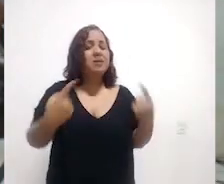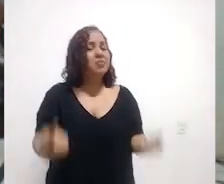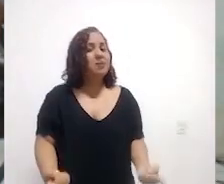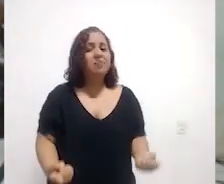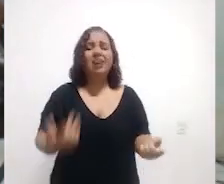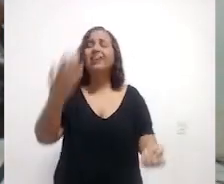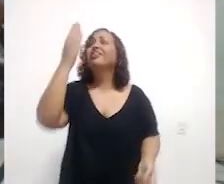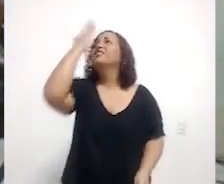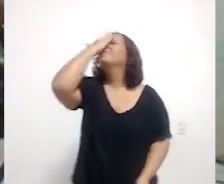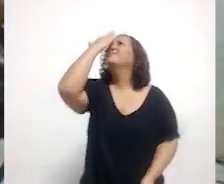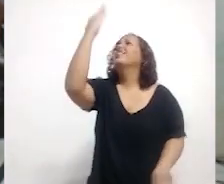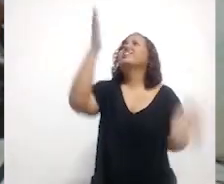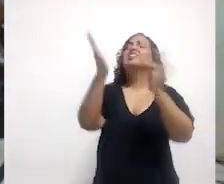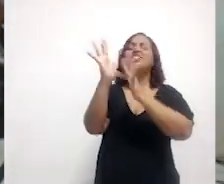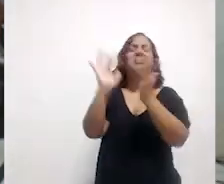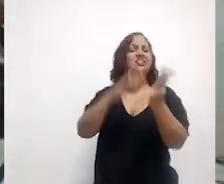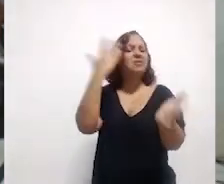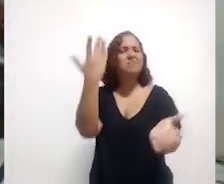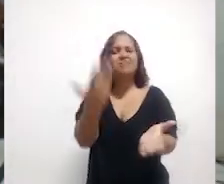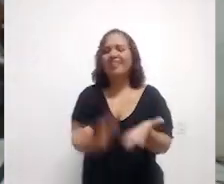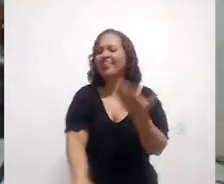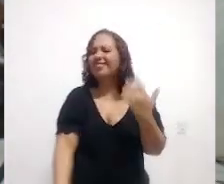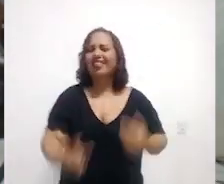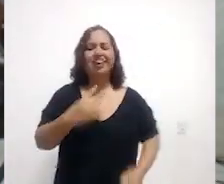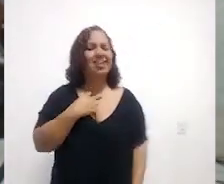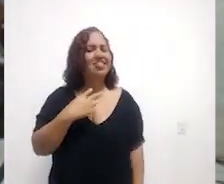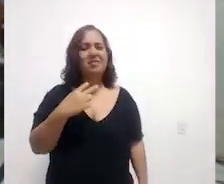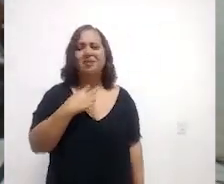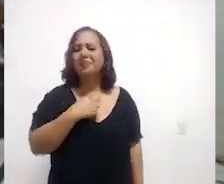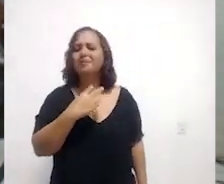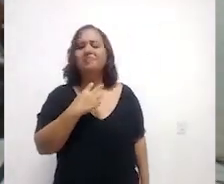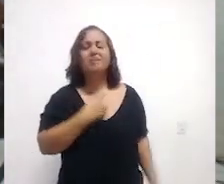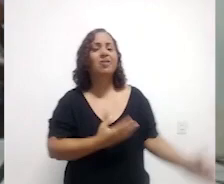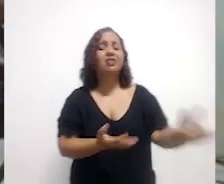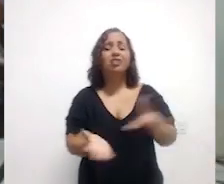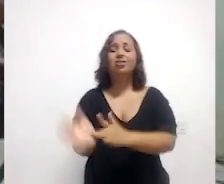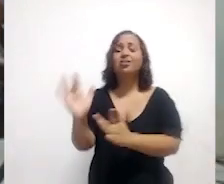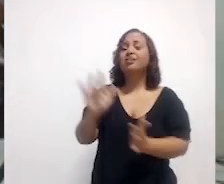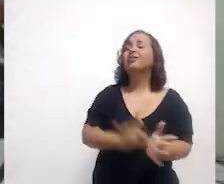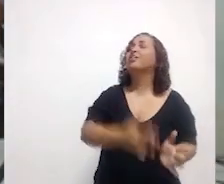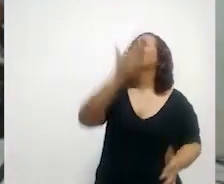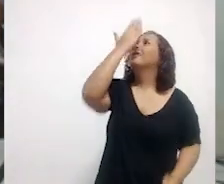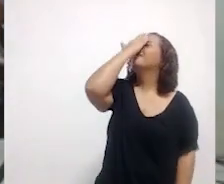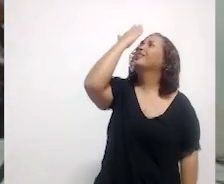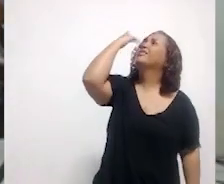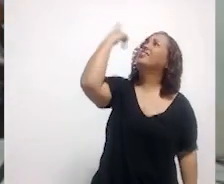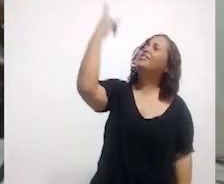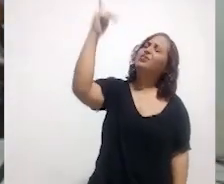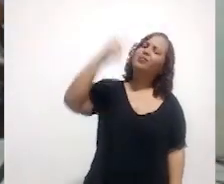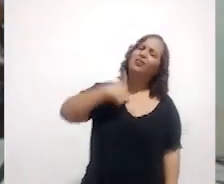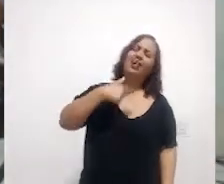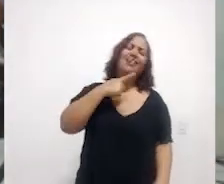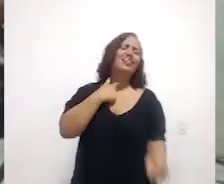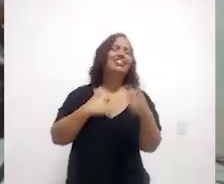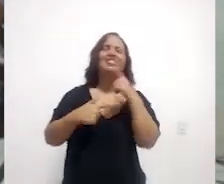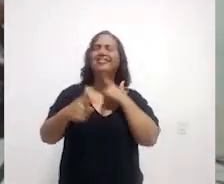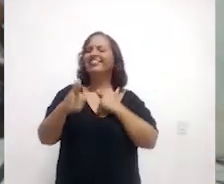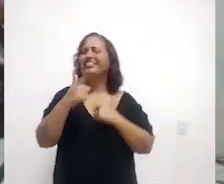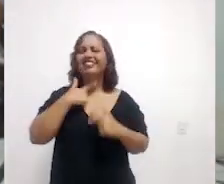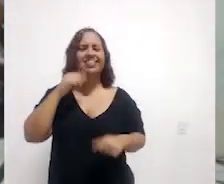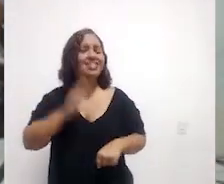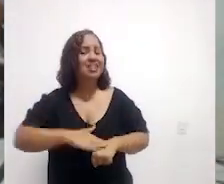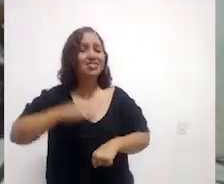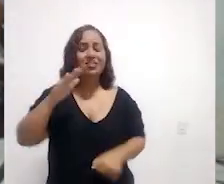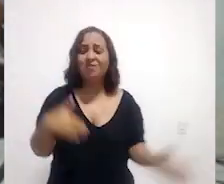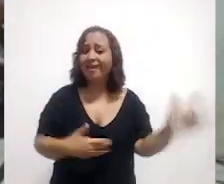tua presença. Jesus, tua presença é o que eu mais quero.